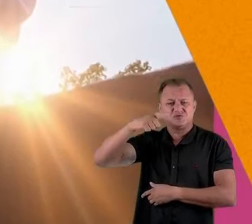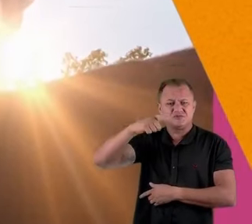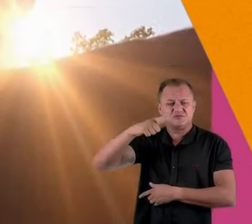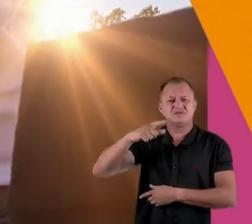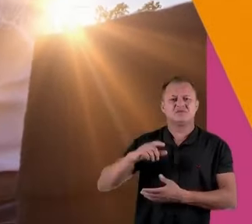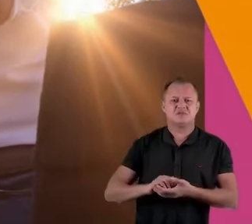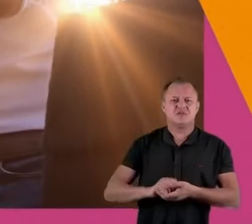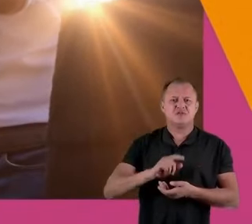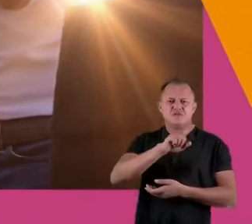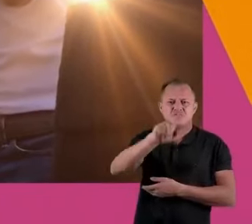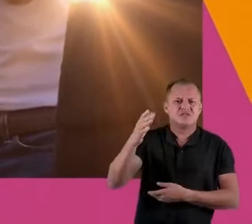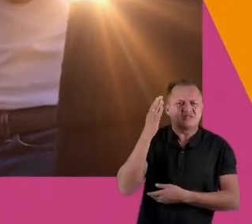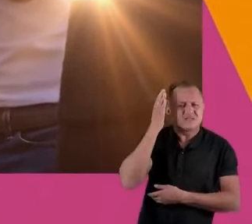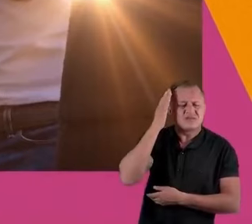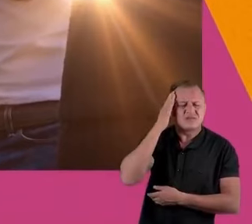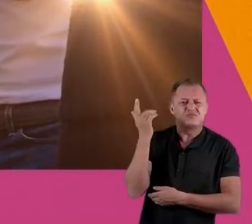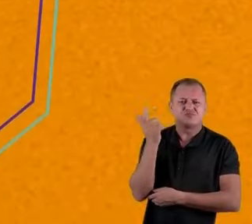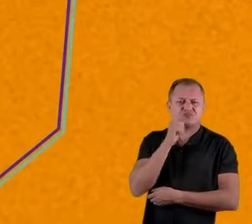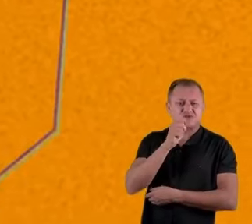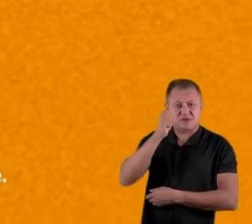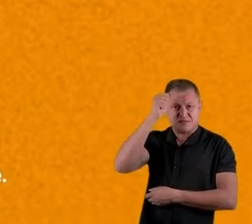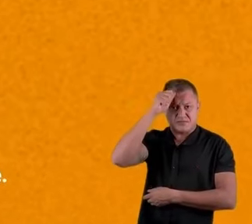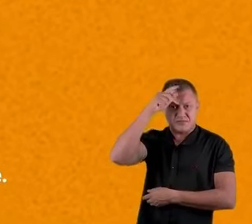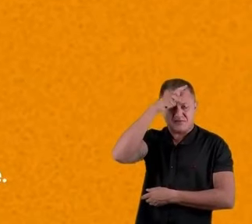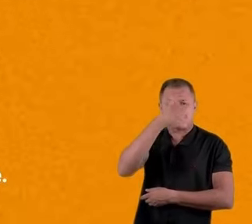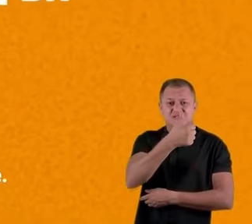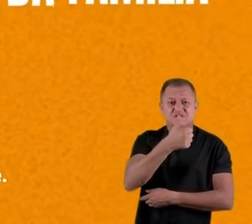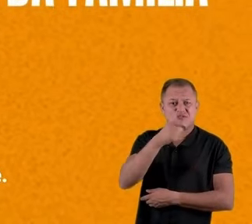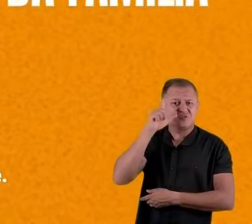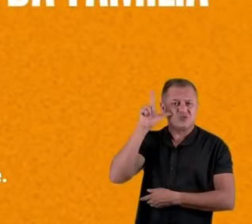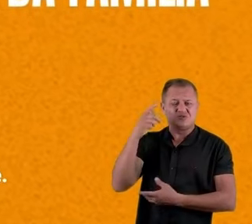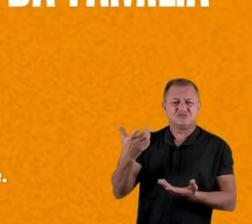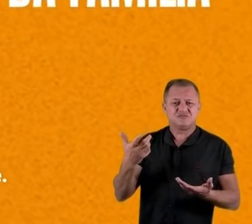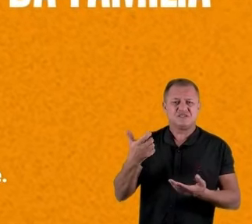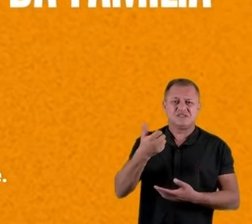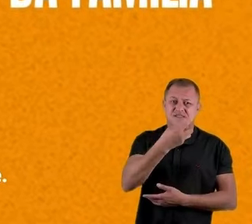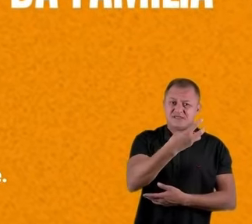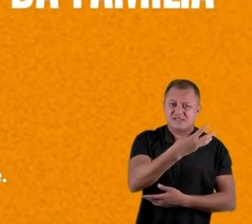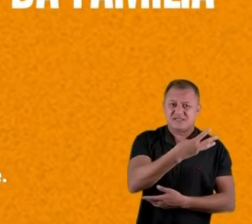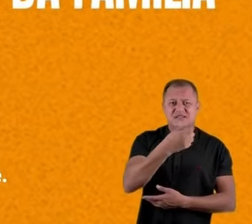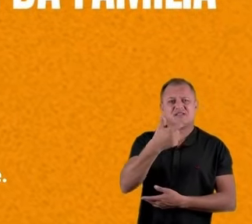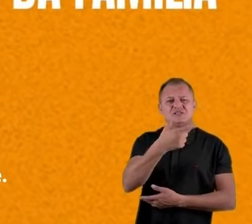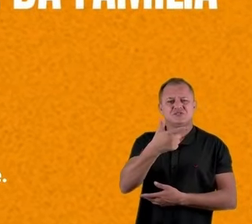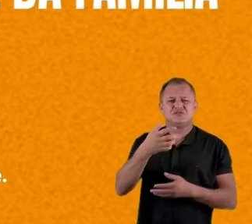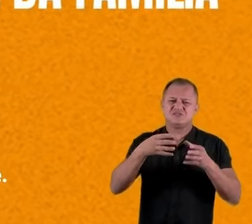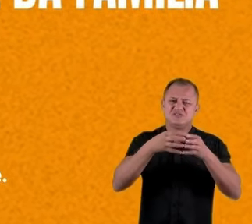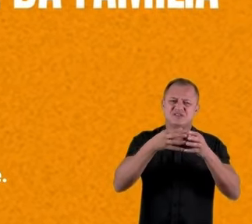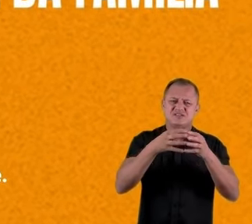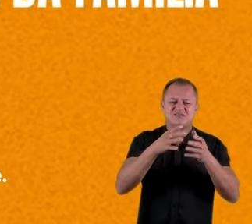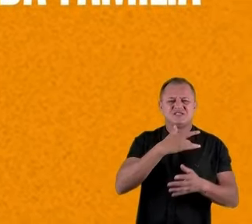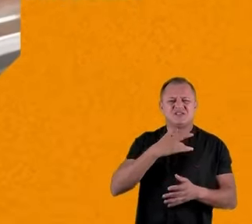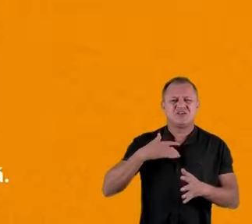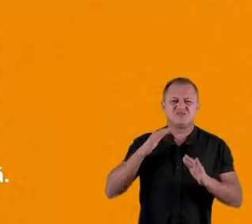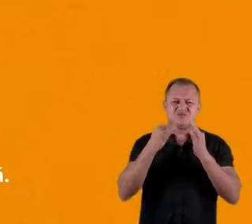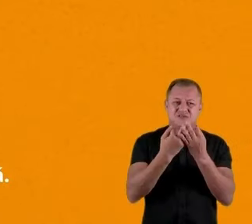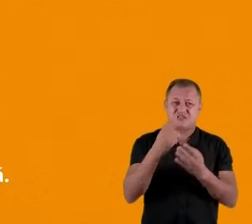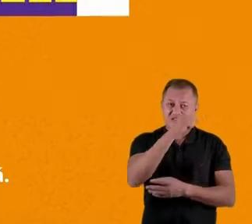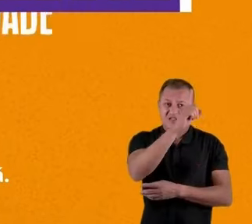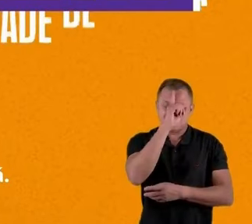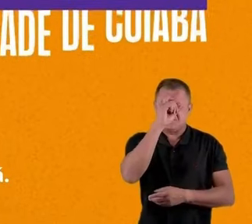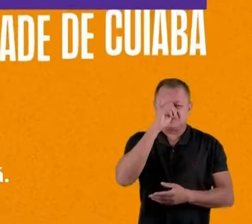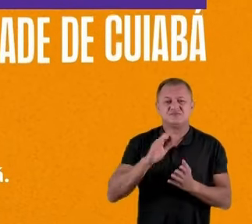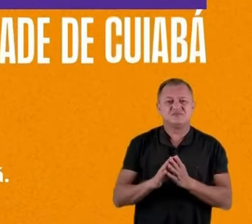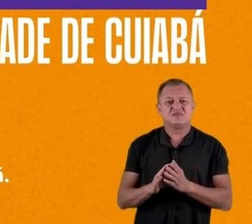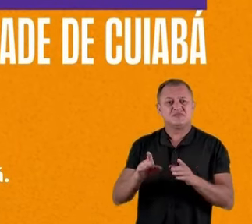população. Sabe o que você ganha com Lúdio Prefeito? 312 equipes de saúde da família nos postos de saúde. O